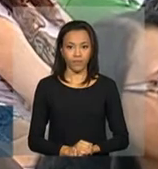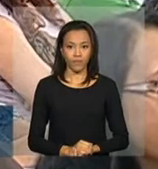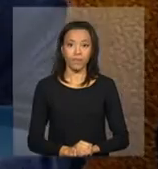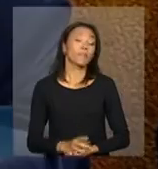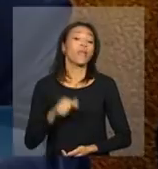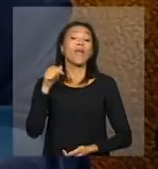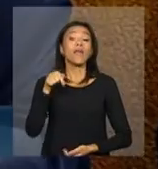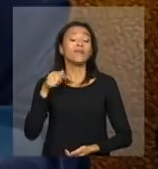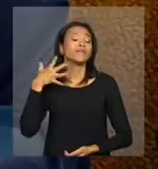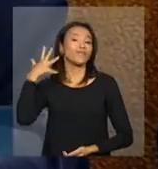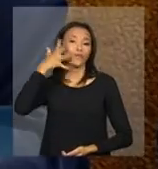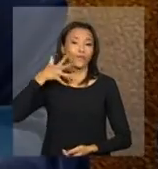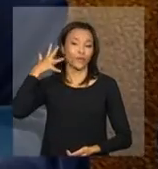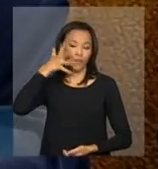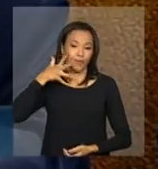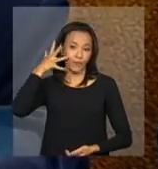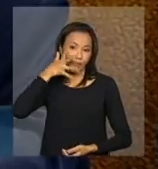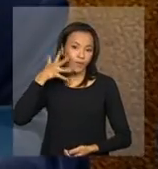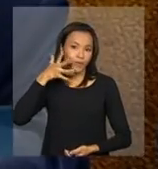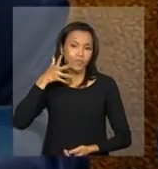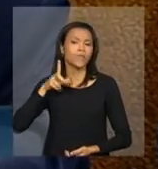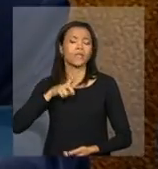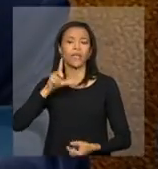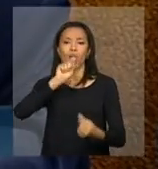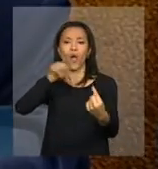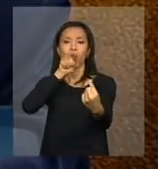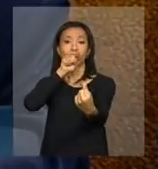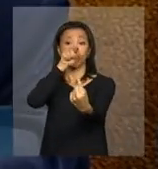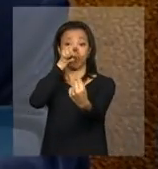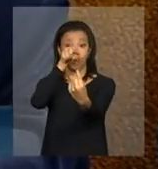Essa fala ela tem por objetivo